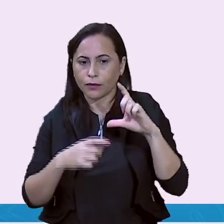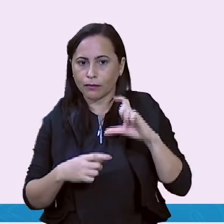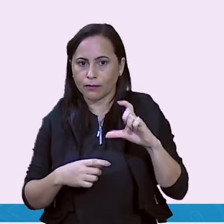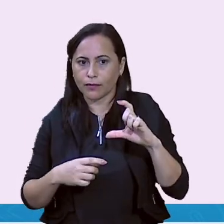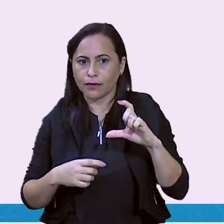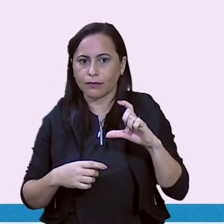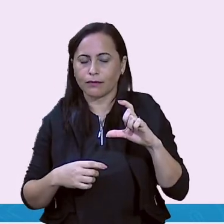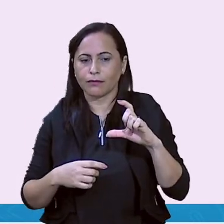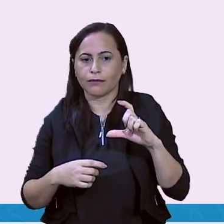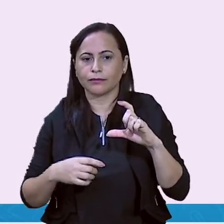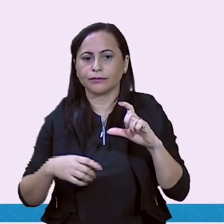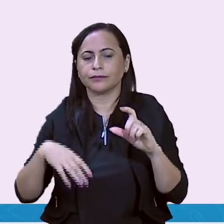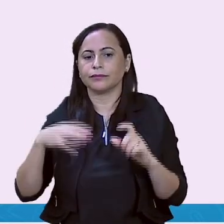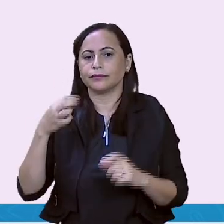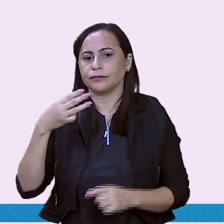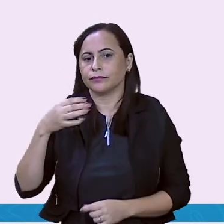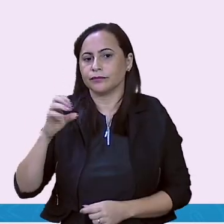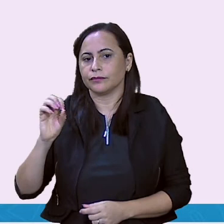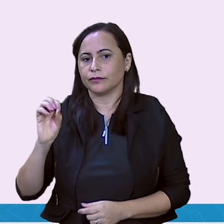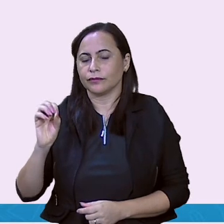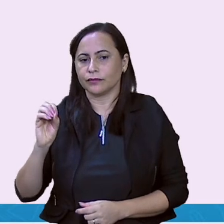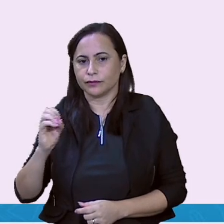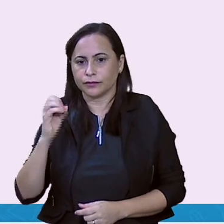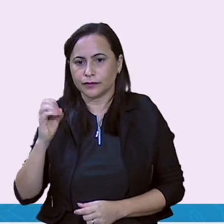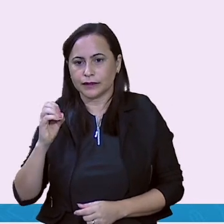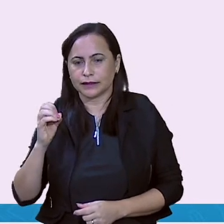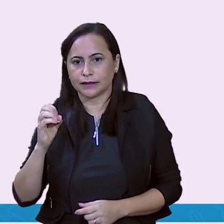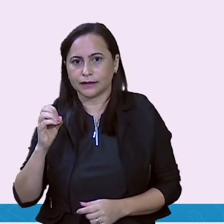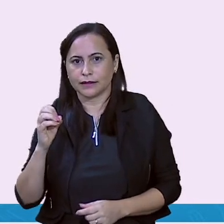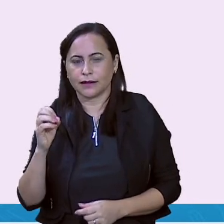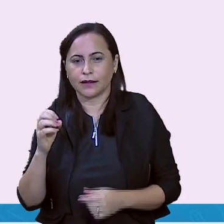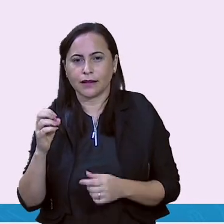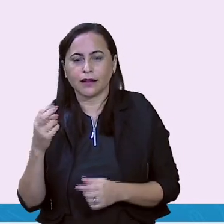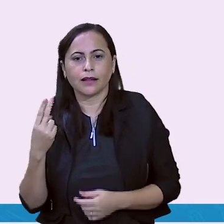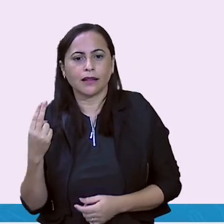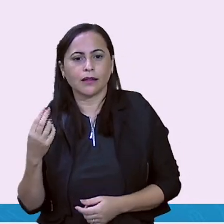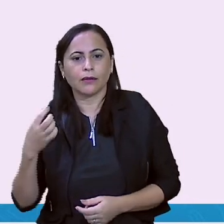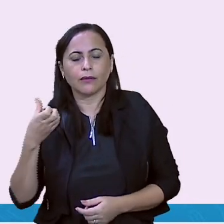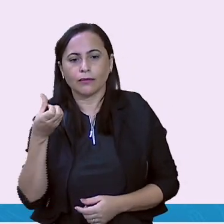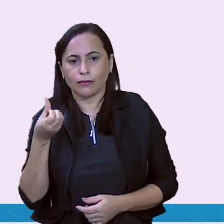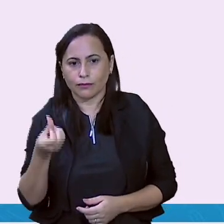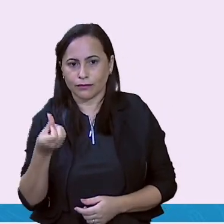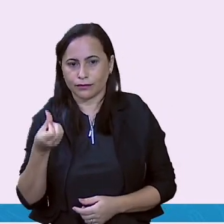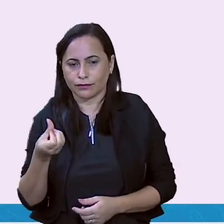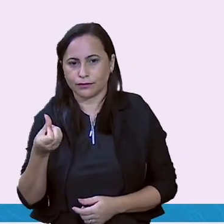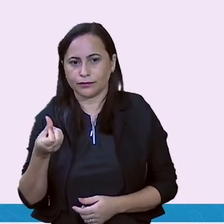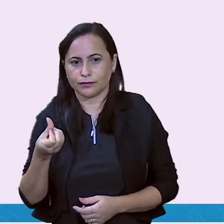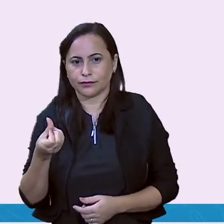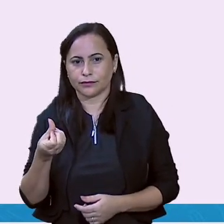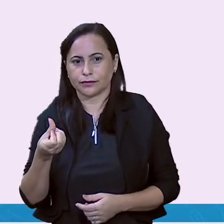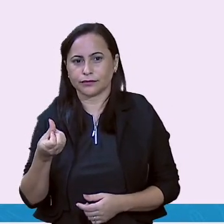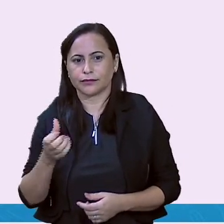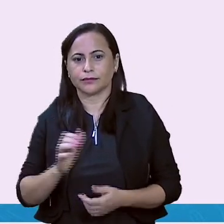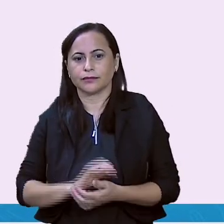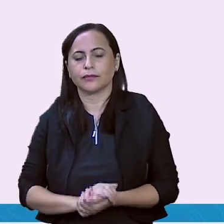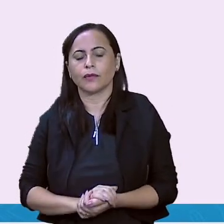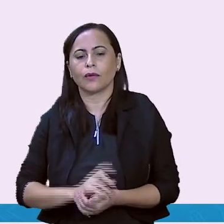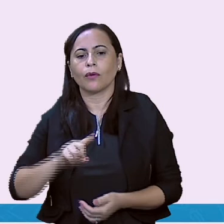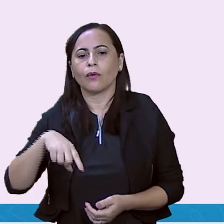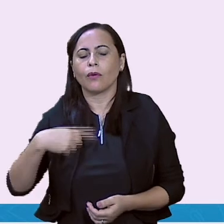ó, 5, 10, 15, 20, 25, 30. O segundo, 14